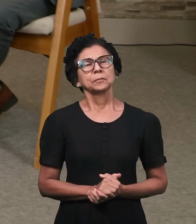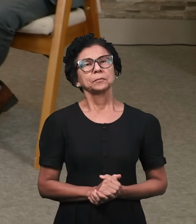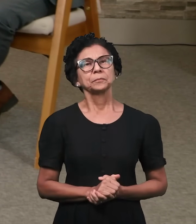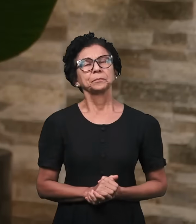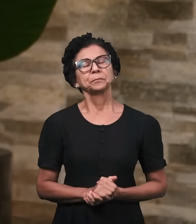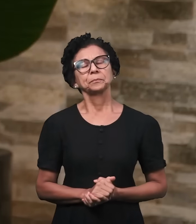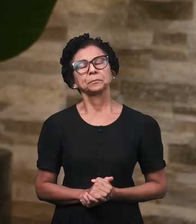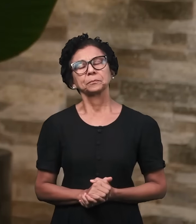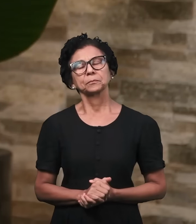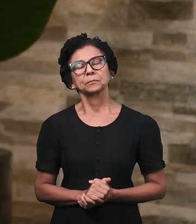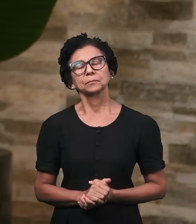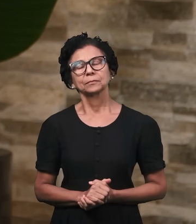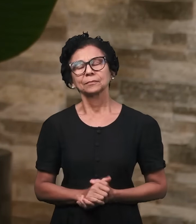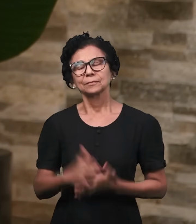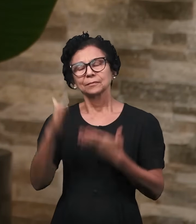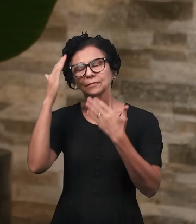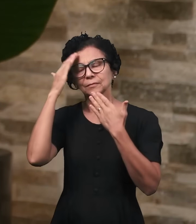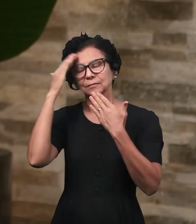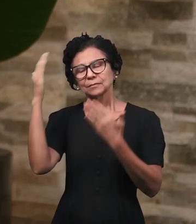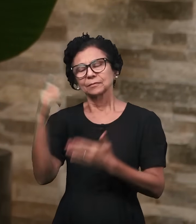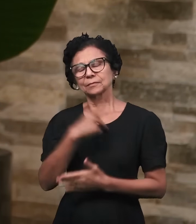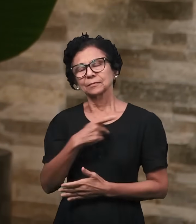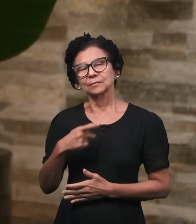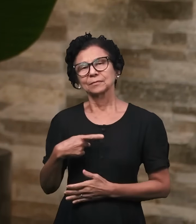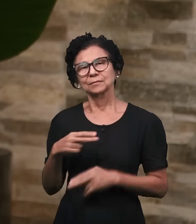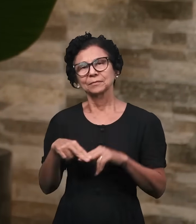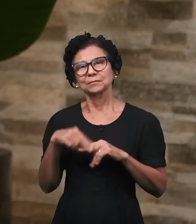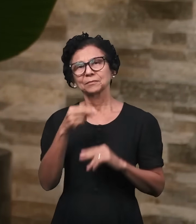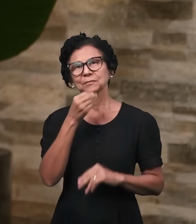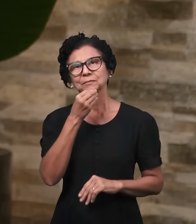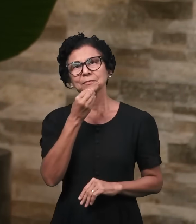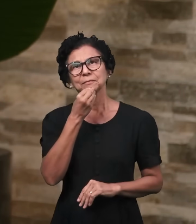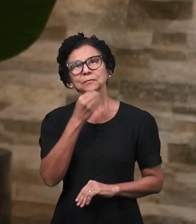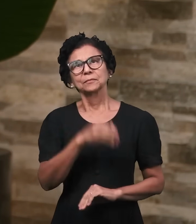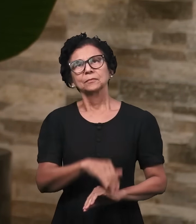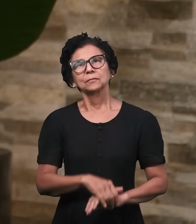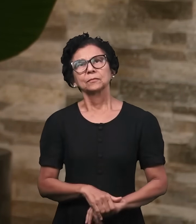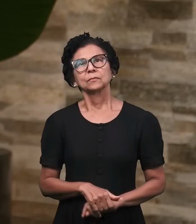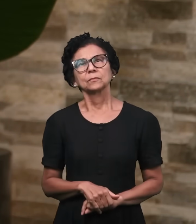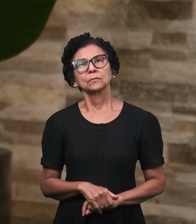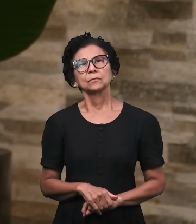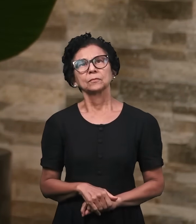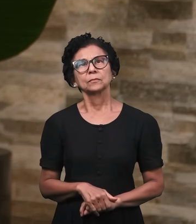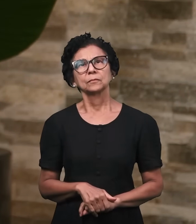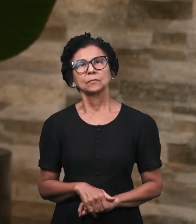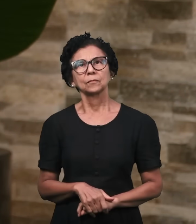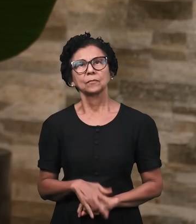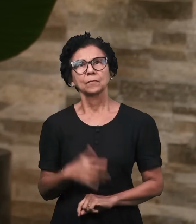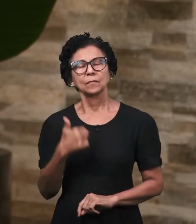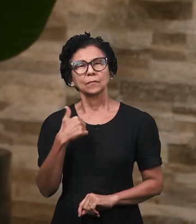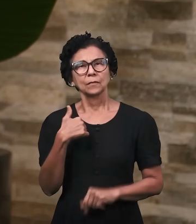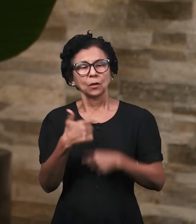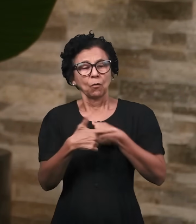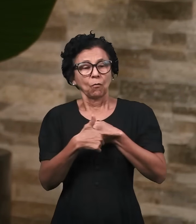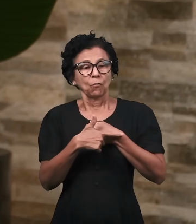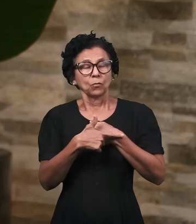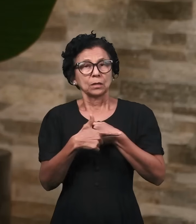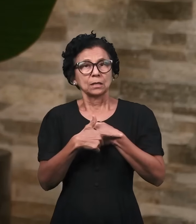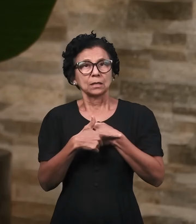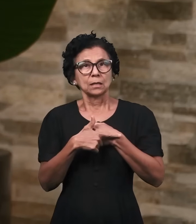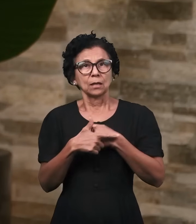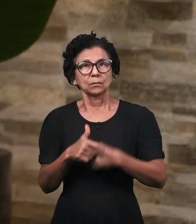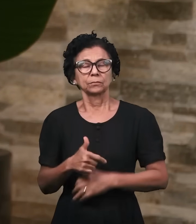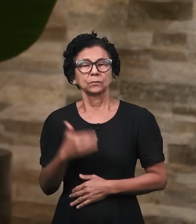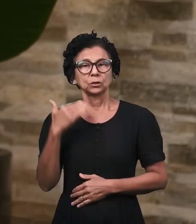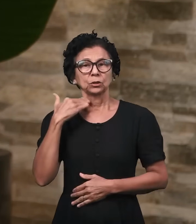assunto. Muito obrigado, pastor, pela oportunidade. A condição de juiz me permite